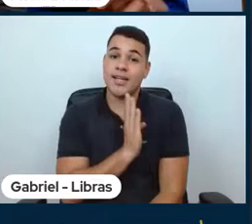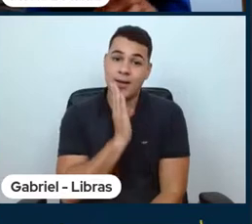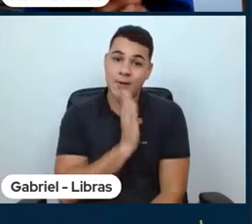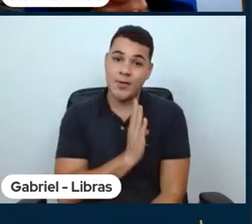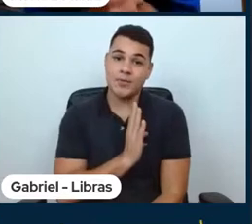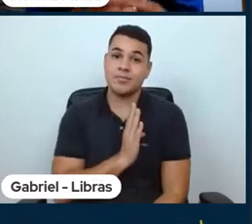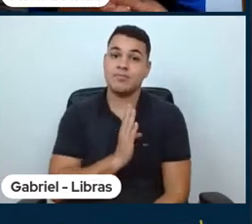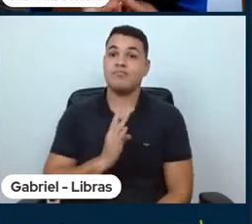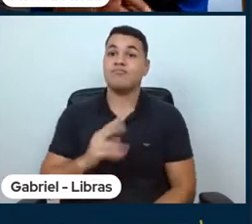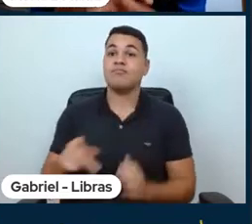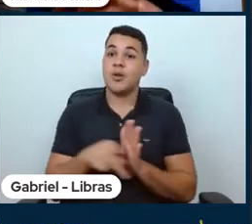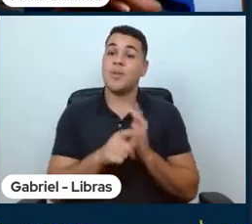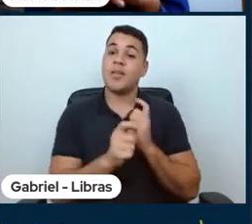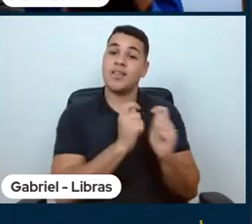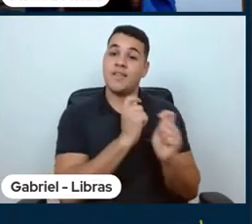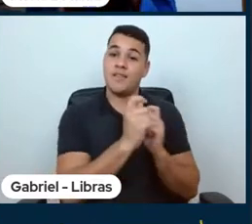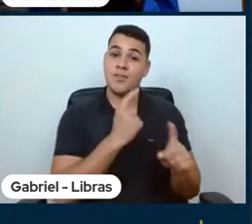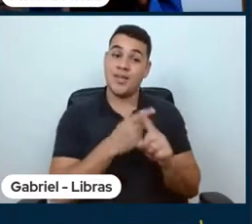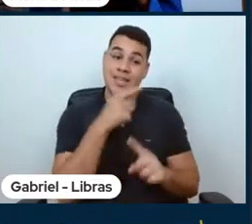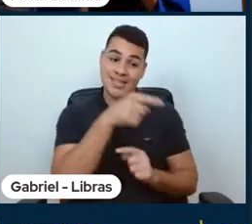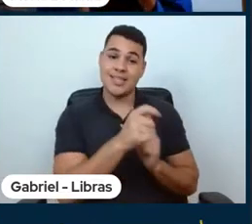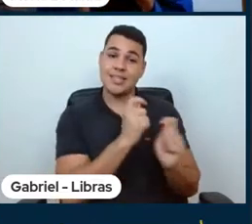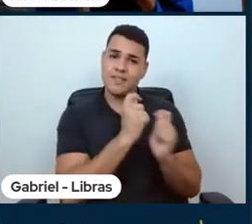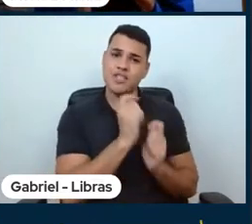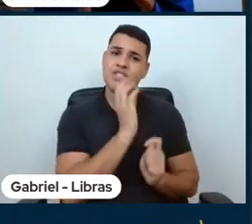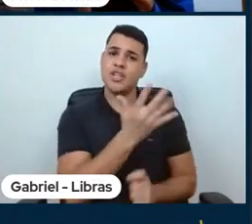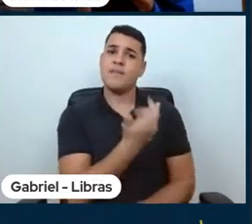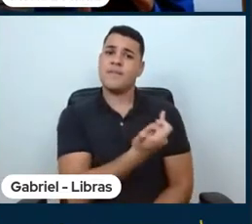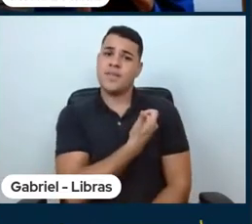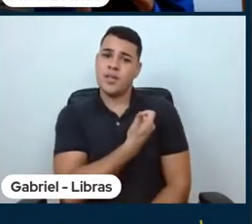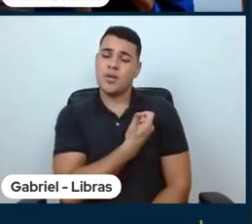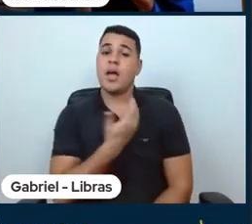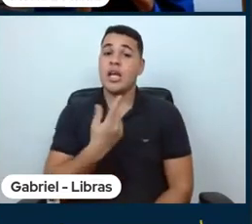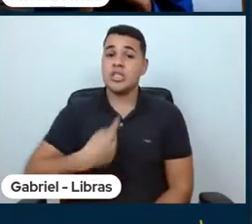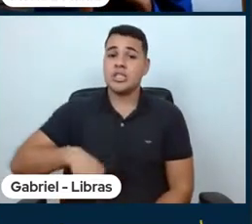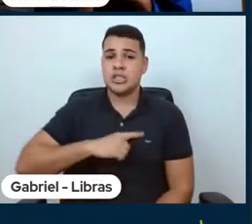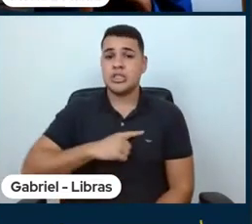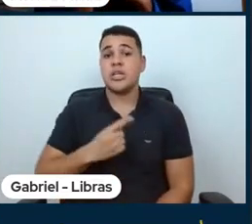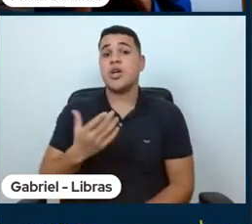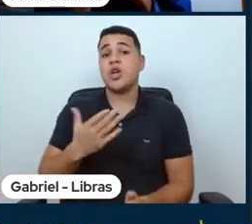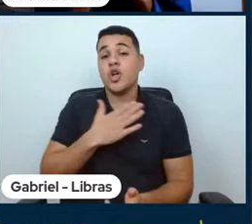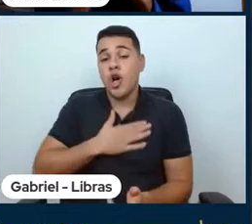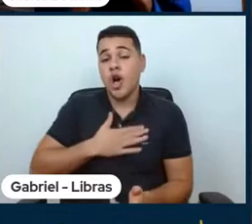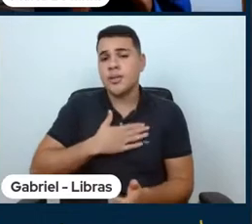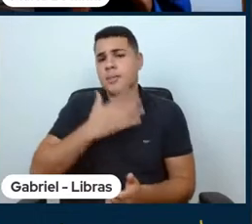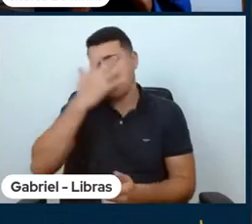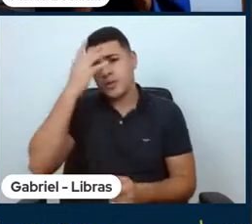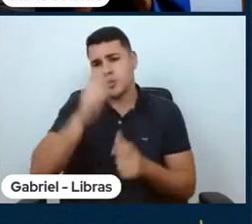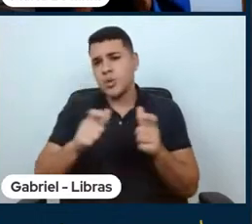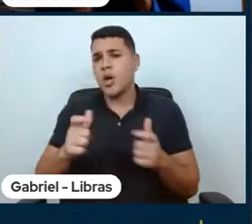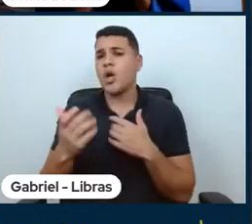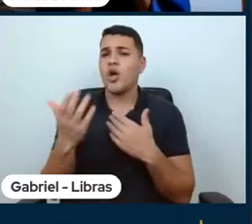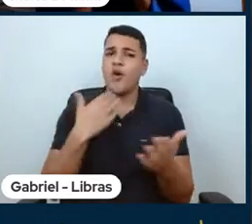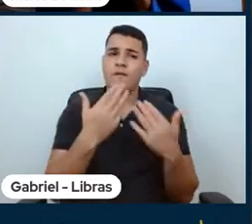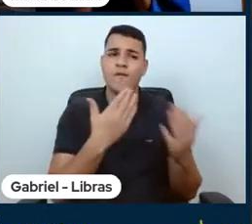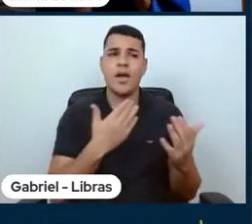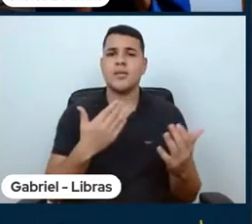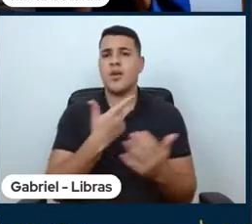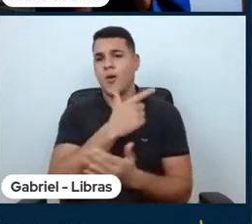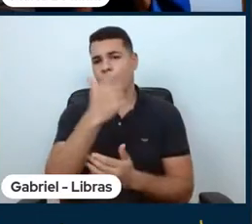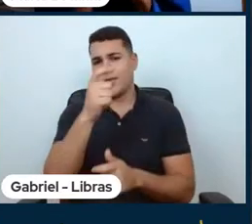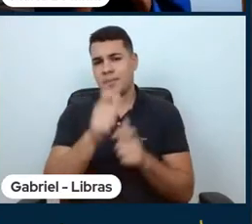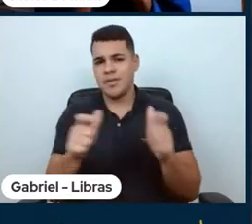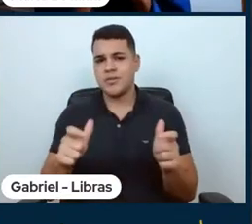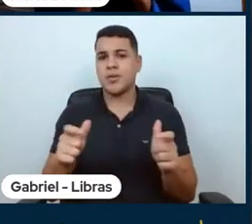da própria entrevista, porque na entrevista já falaram, tipo, a gente gosta de pessoas que conversam com outras pessoas, que estão interessadas